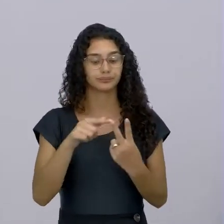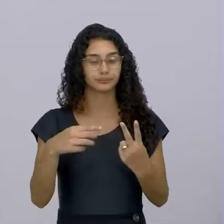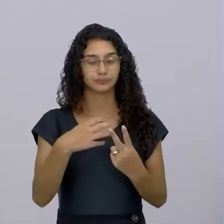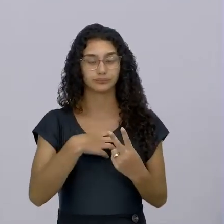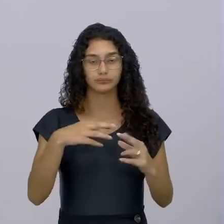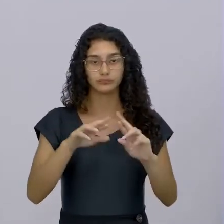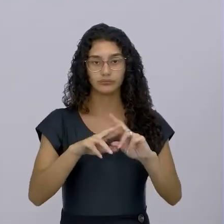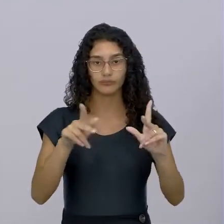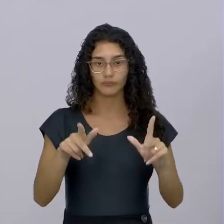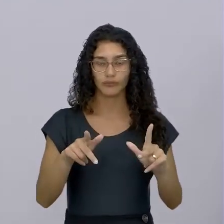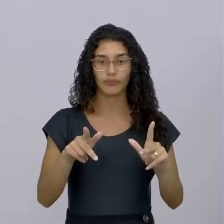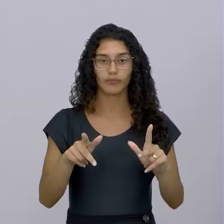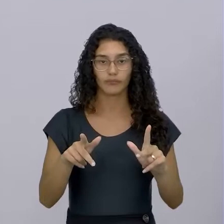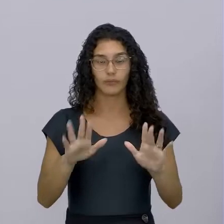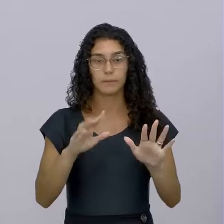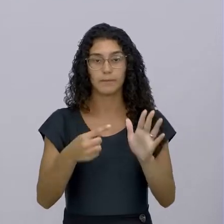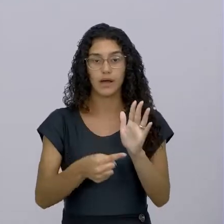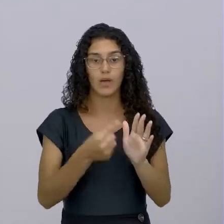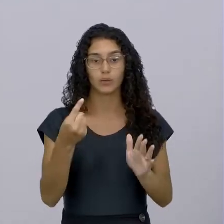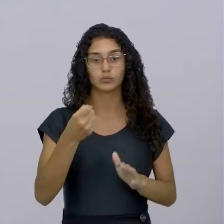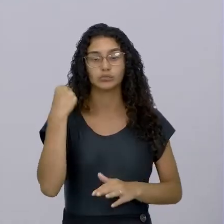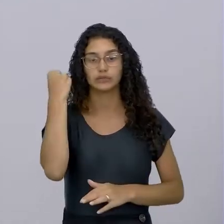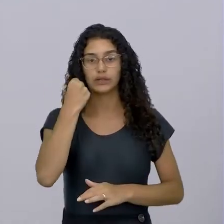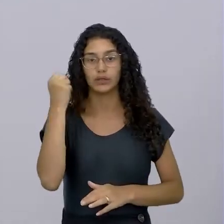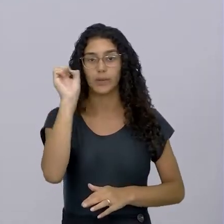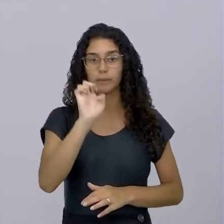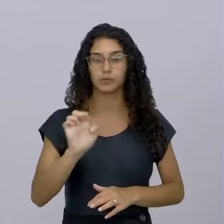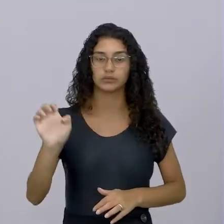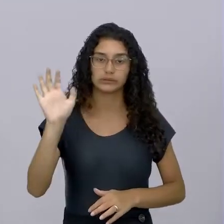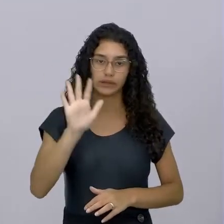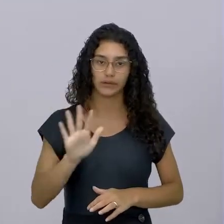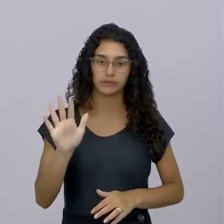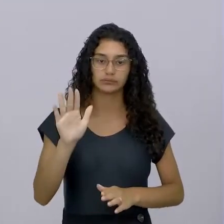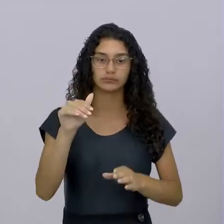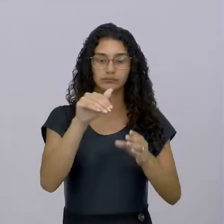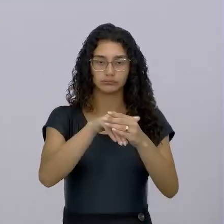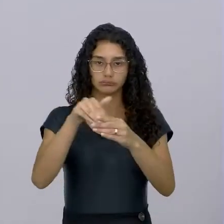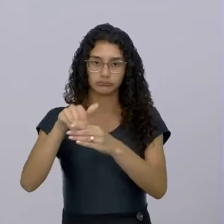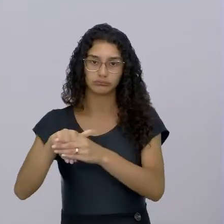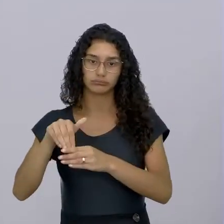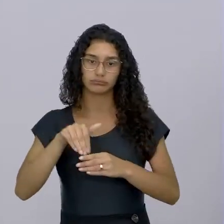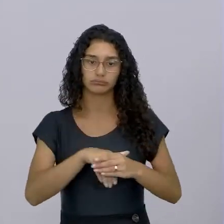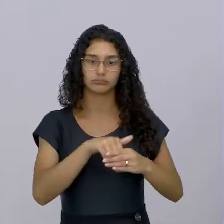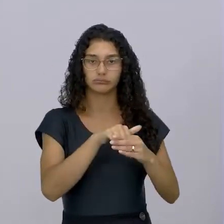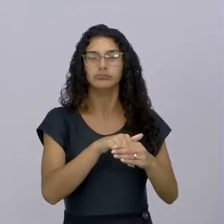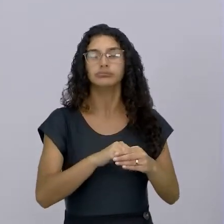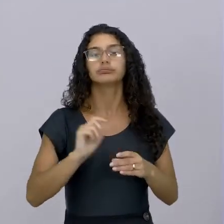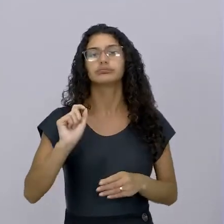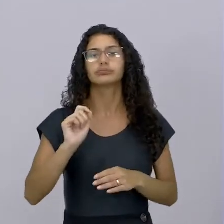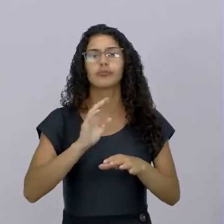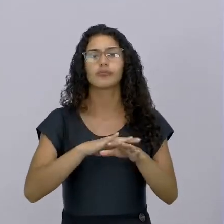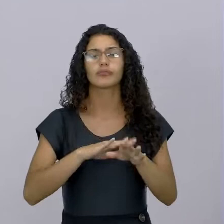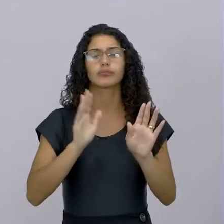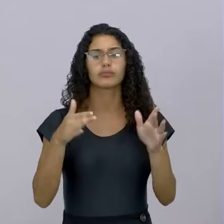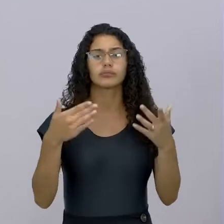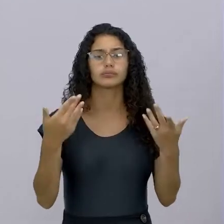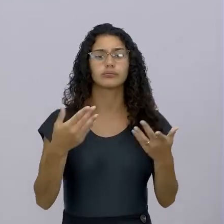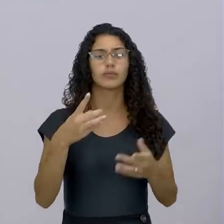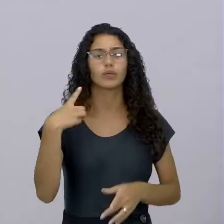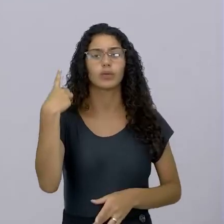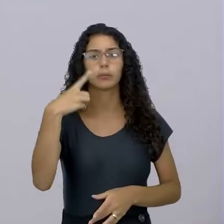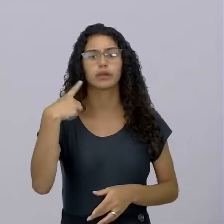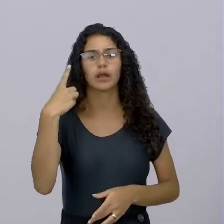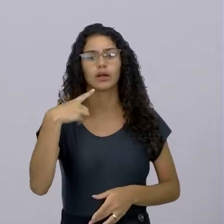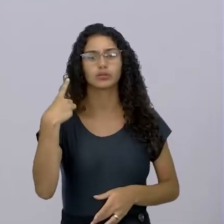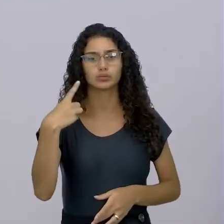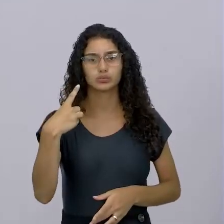estados, na verdade, né, mas um senador por estado foram eleitos. O que faz, então, o